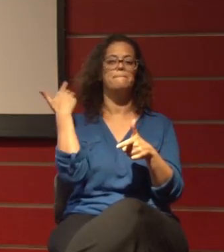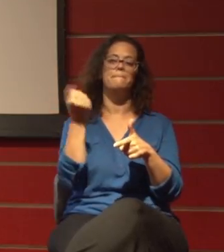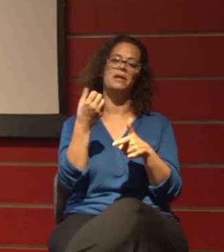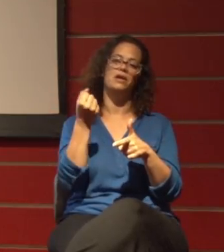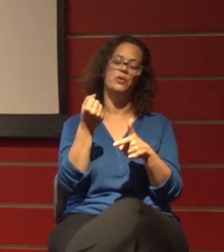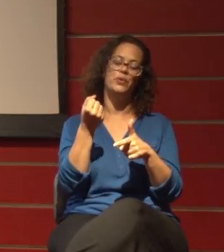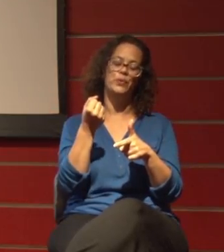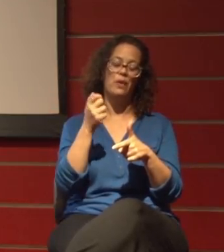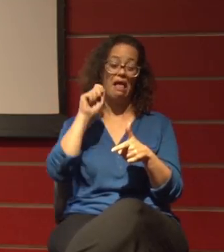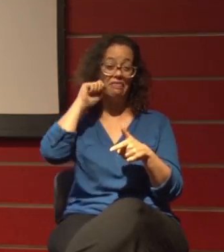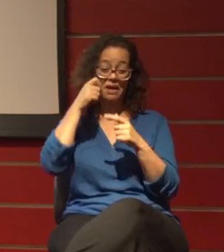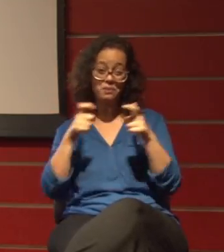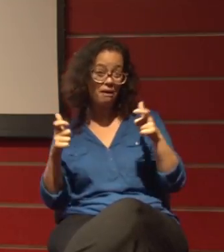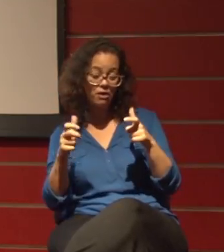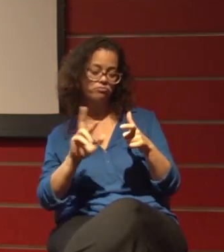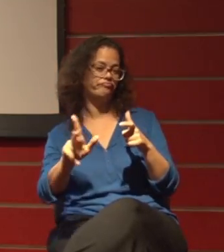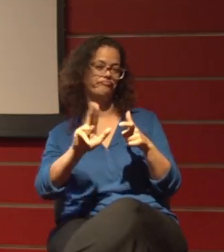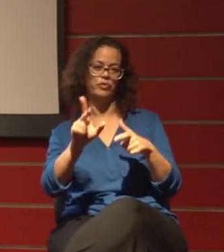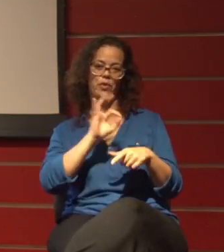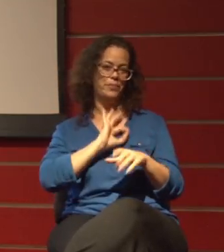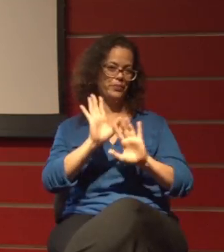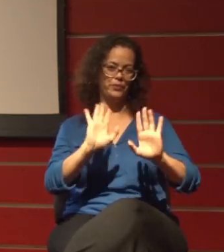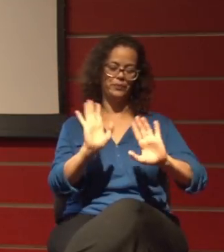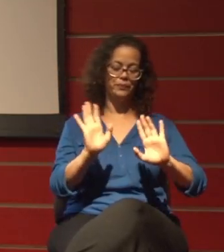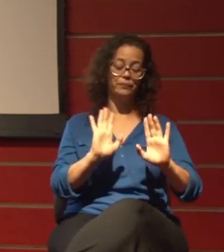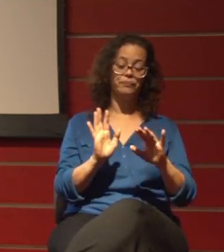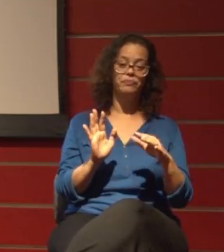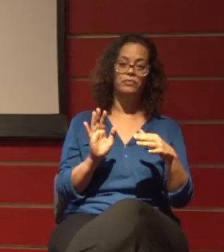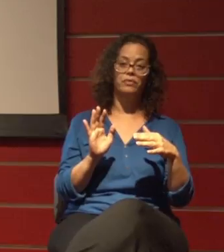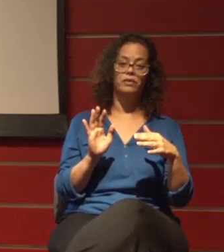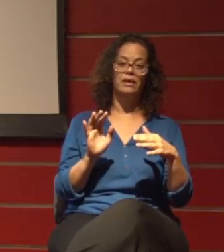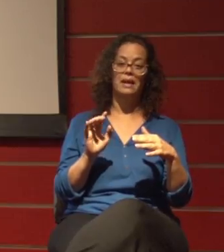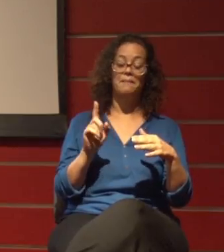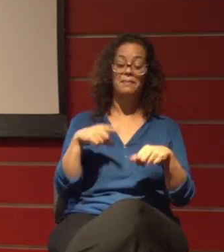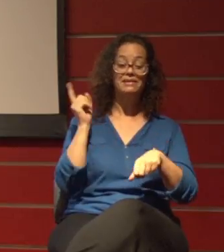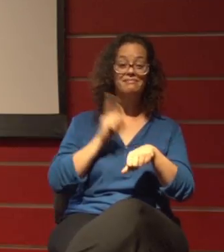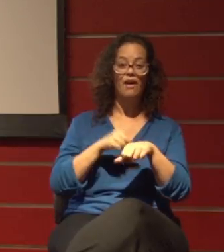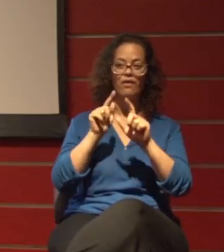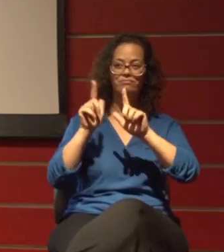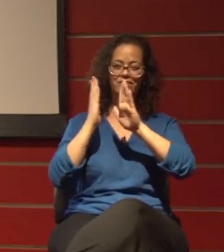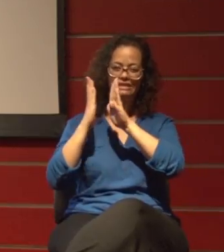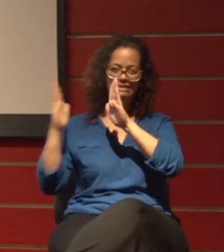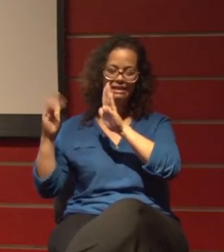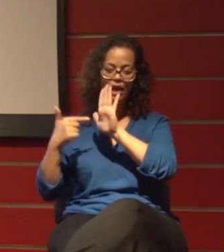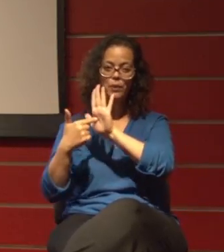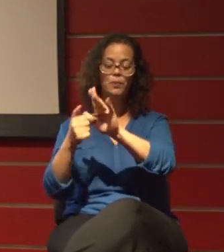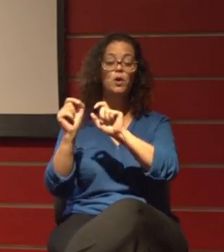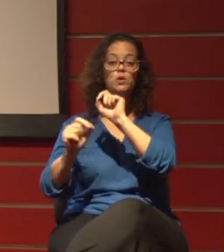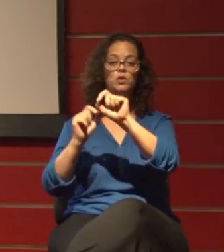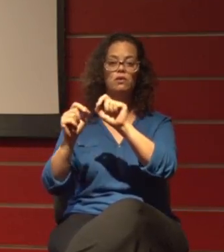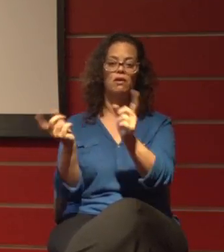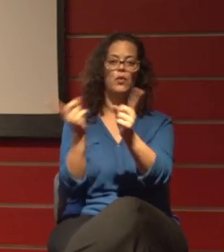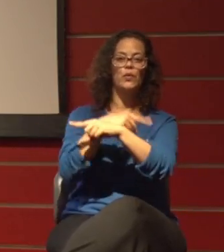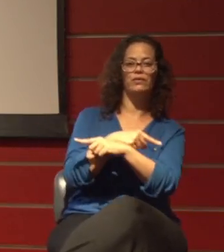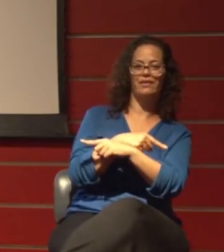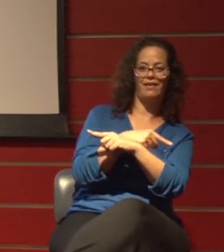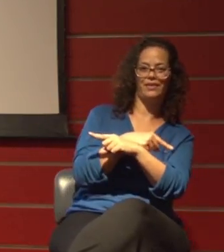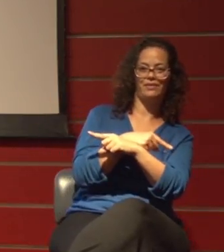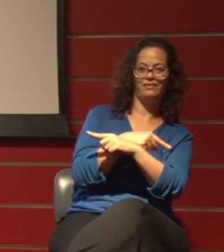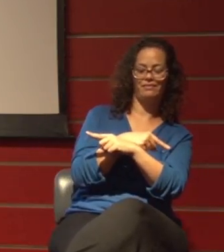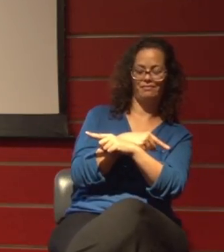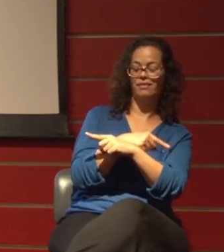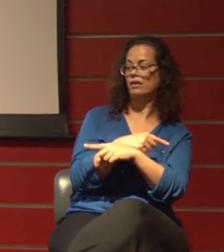são maioria na polícia e quando vai retratar essa questão eles substituem né o opressor por uma figura Negra né